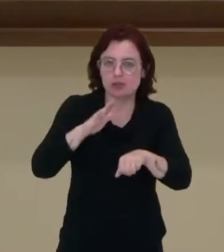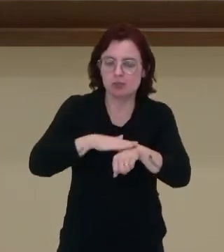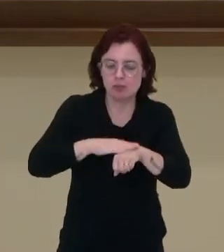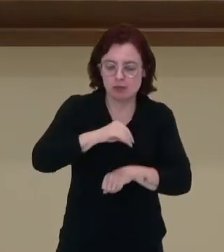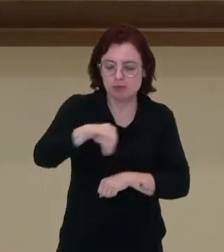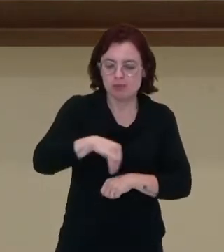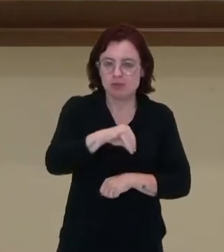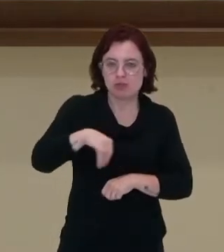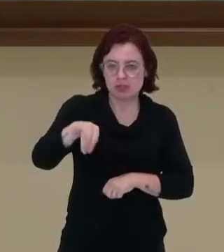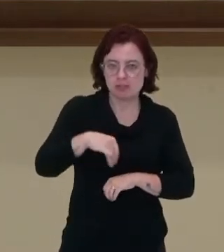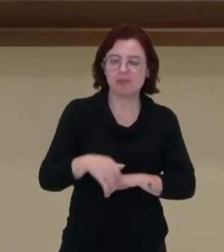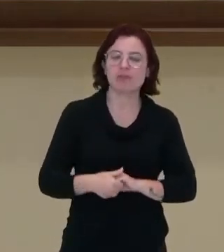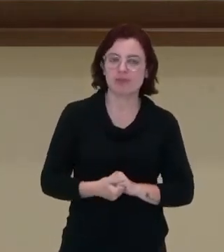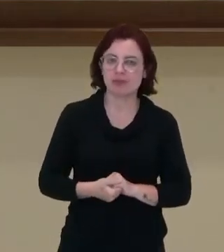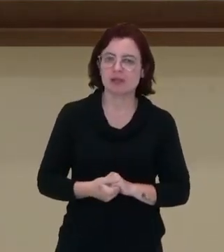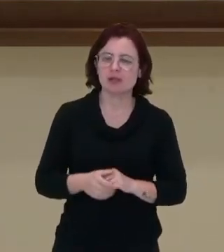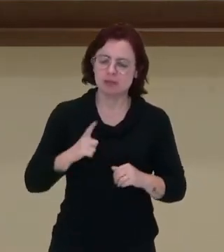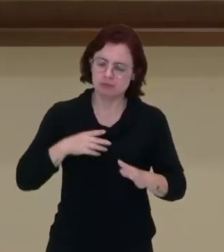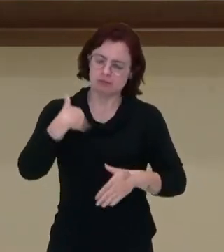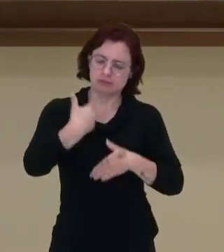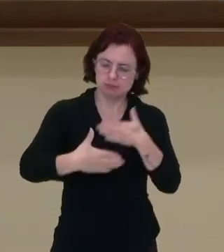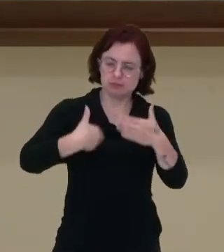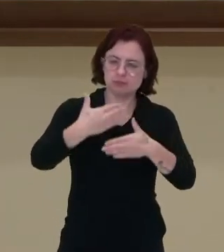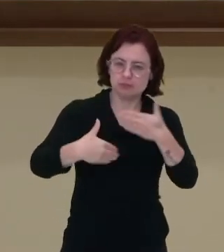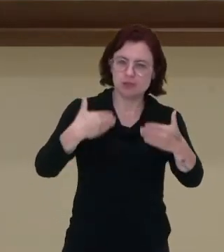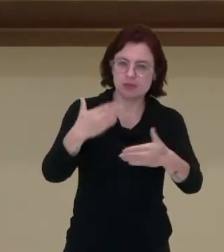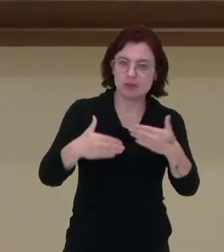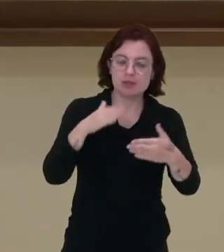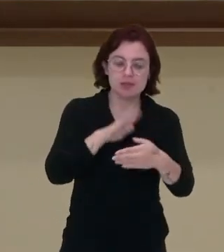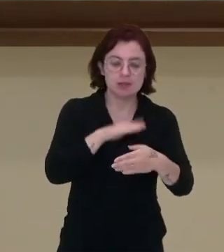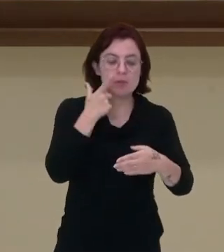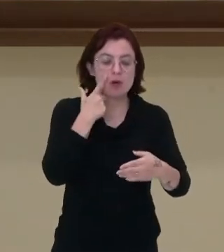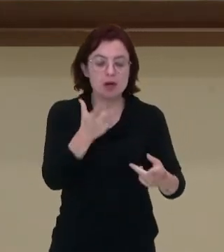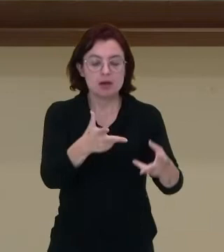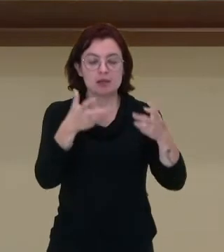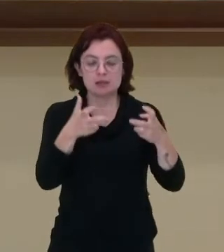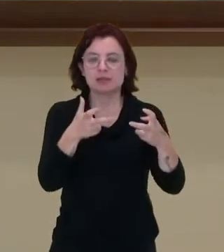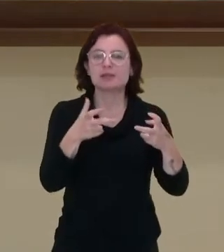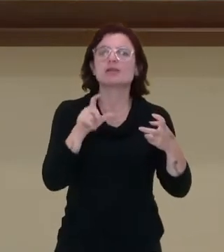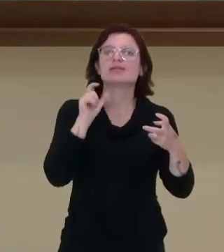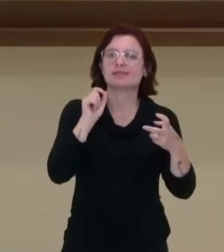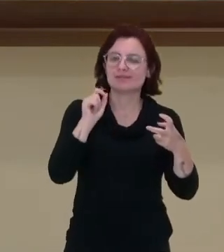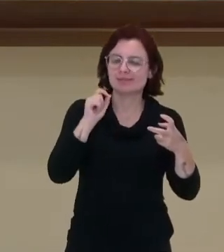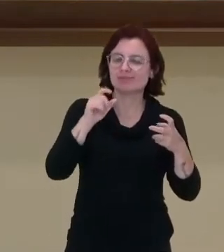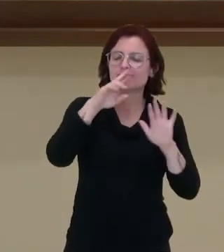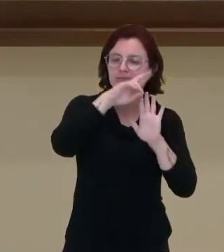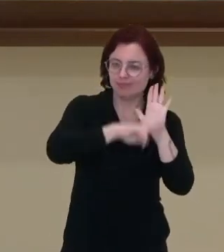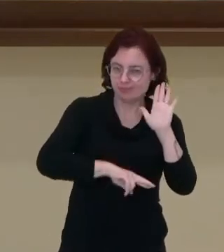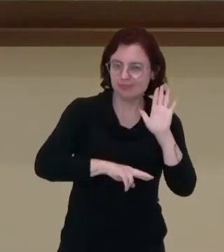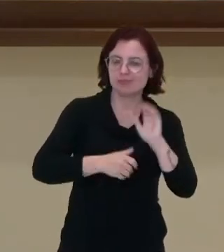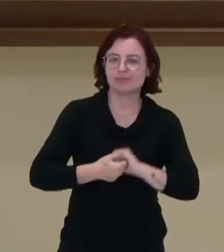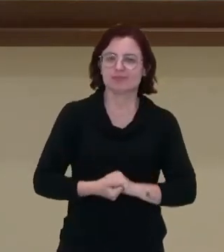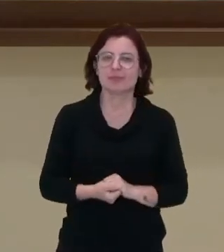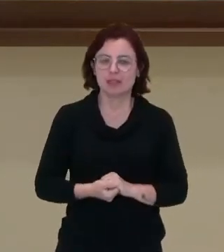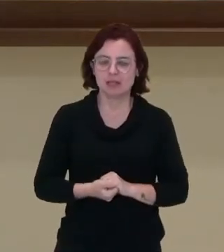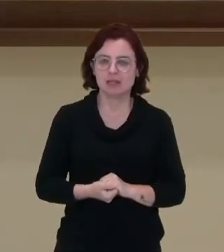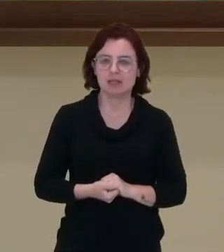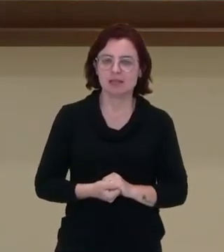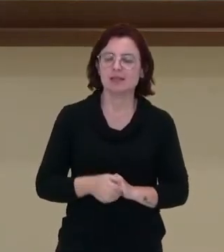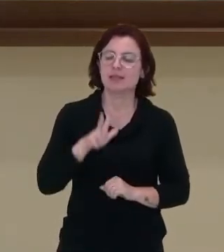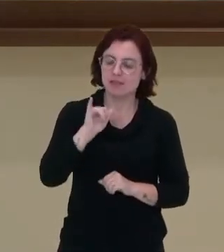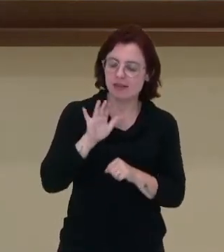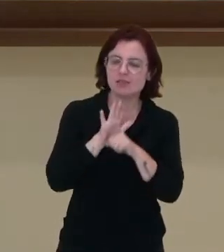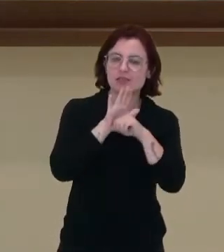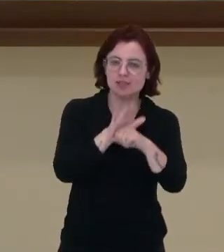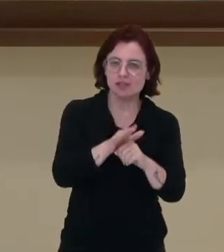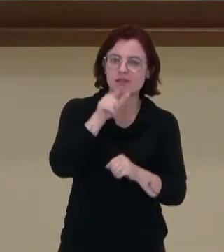partida. Com o tempo, você vai aprendendo a identificar algumas determinadas jogadas. Isso já vai te